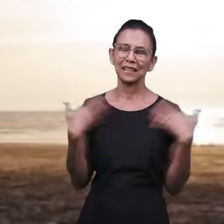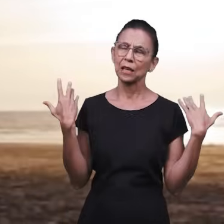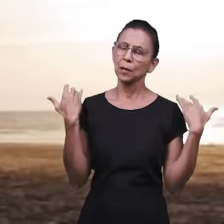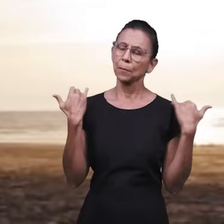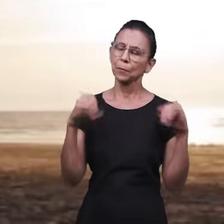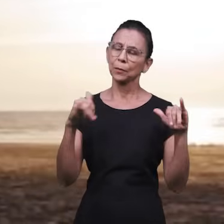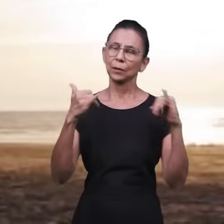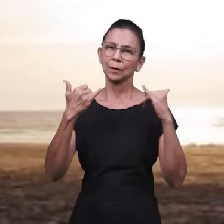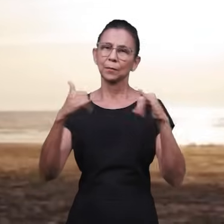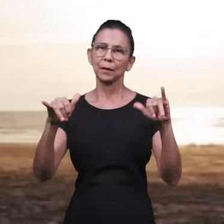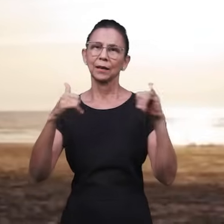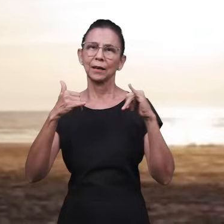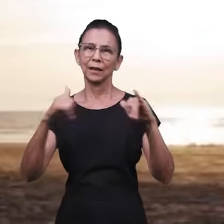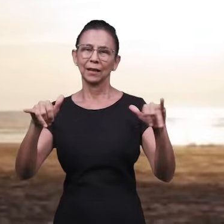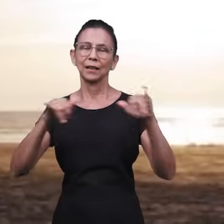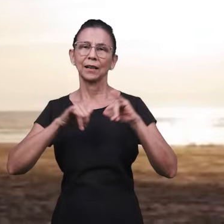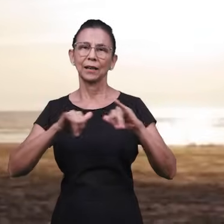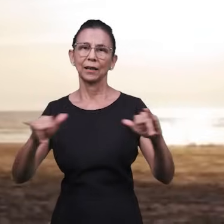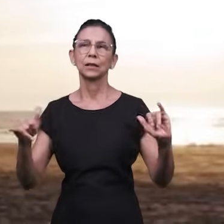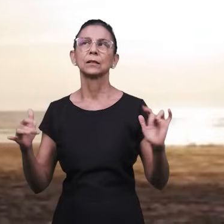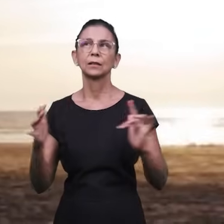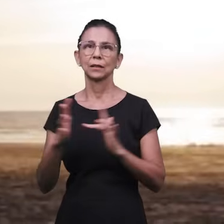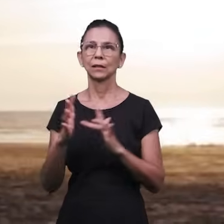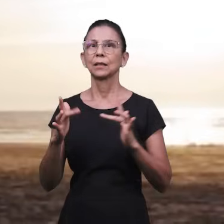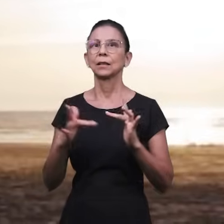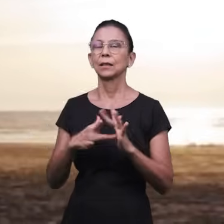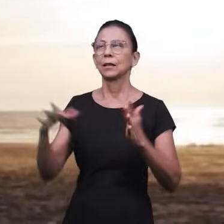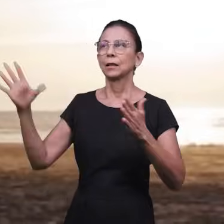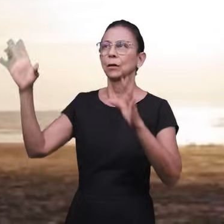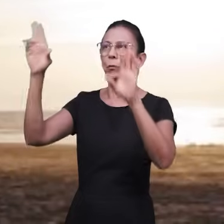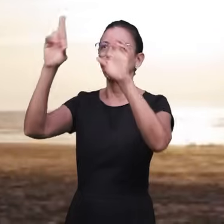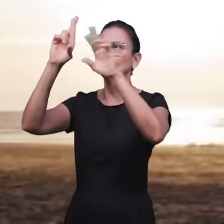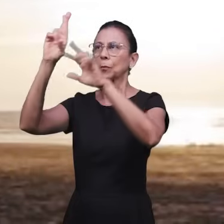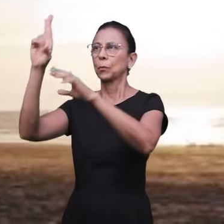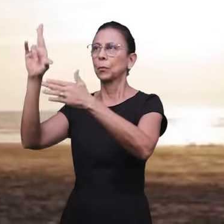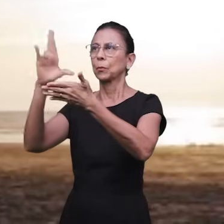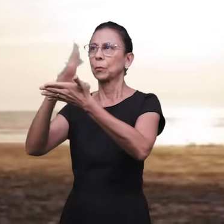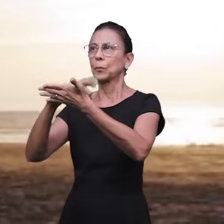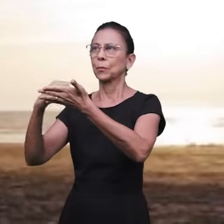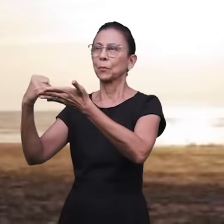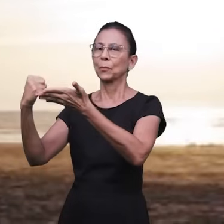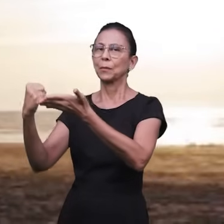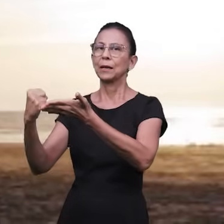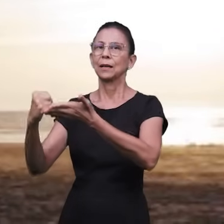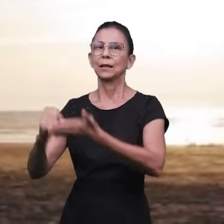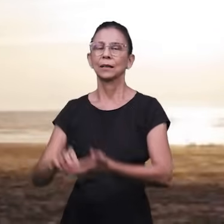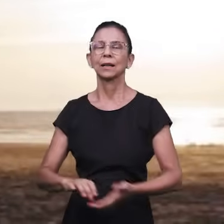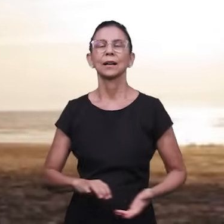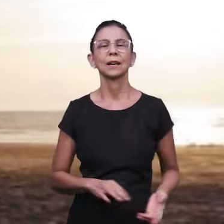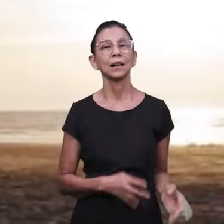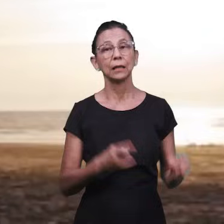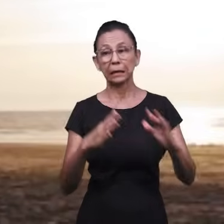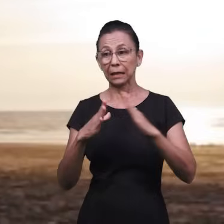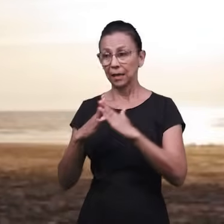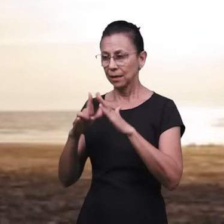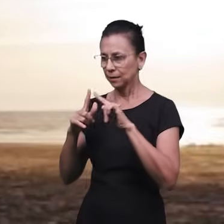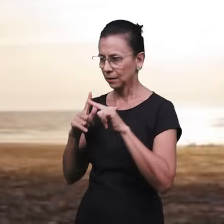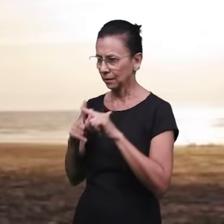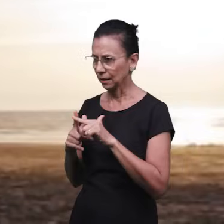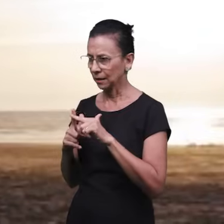proclamar, ó Jesus, meu Senhor, vem nos buscar. A noiva pronta